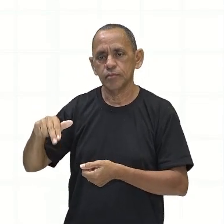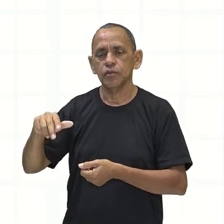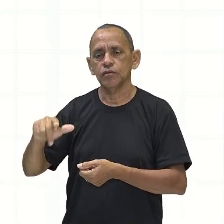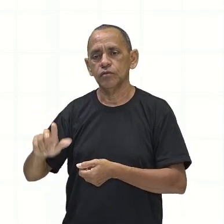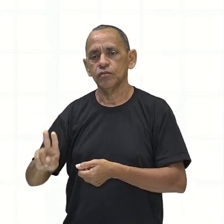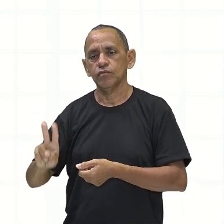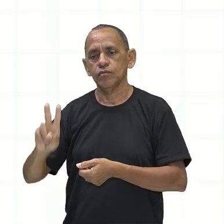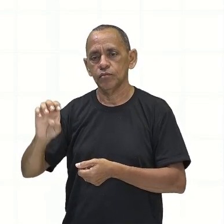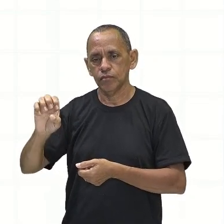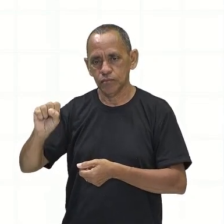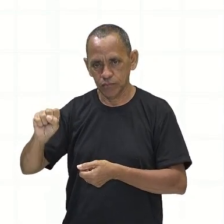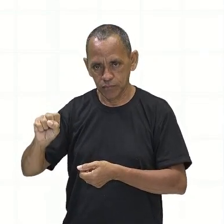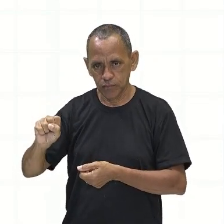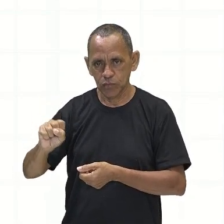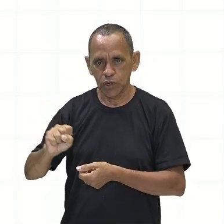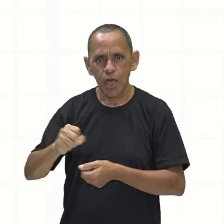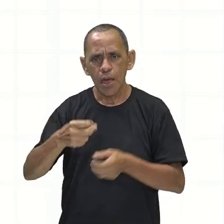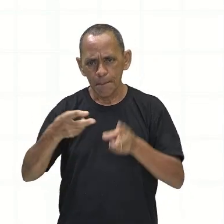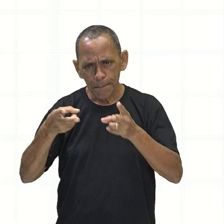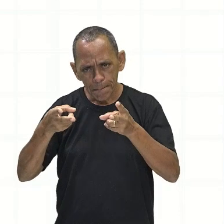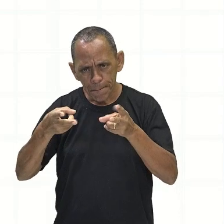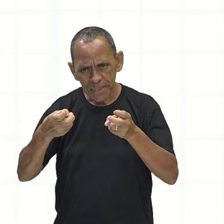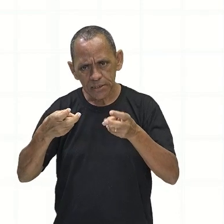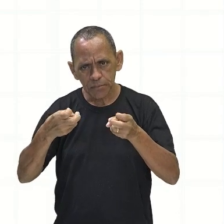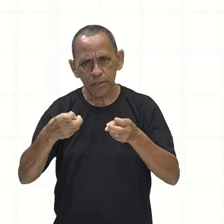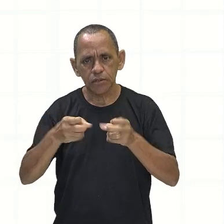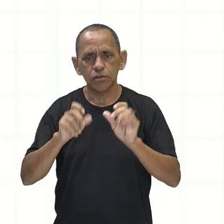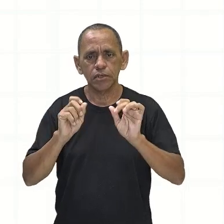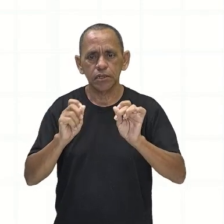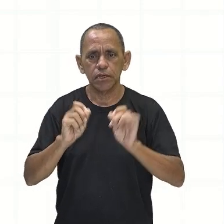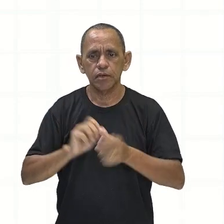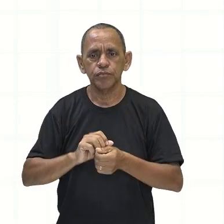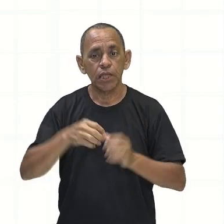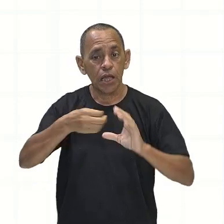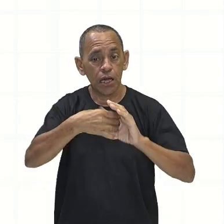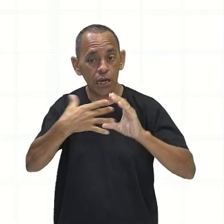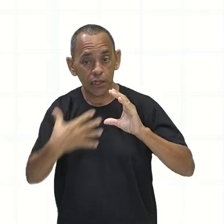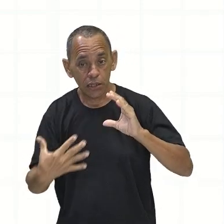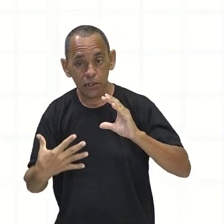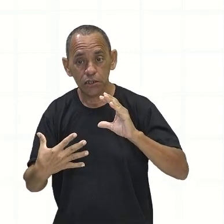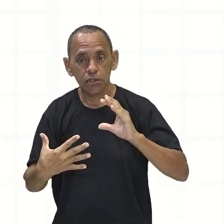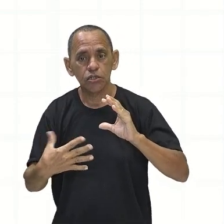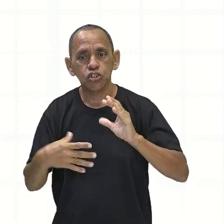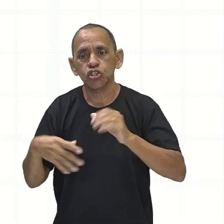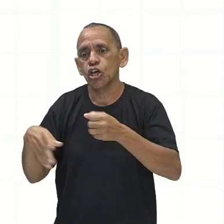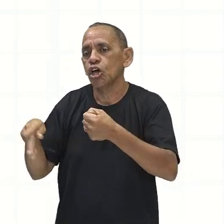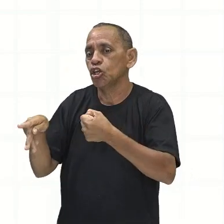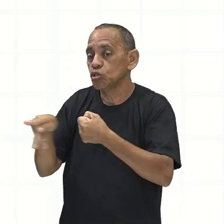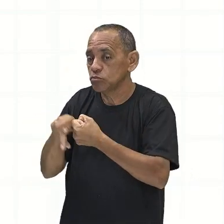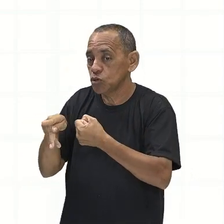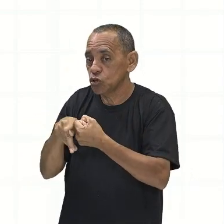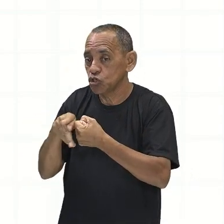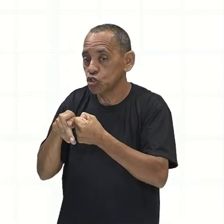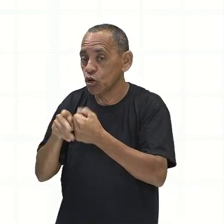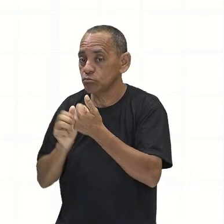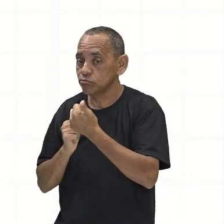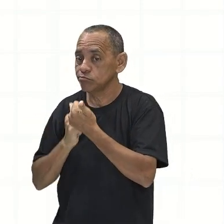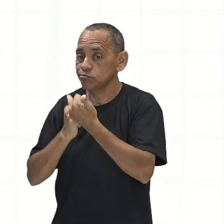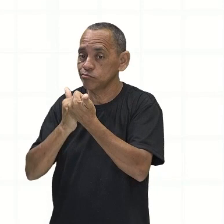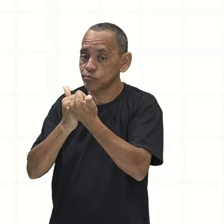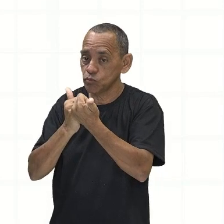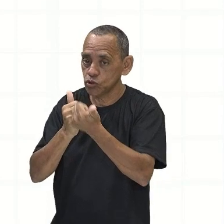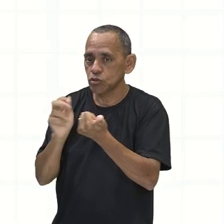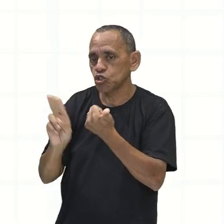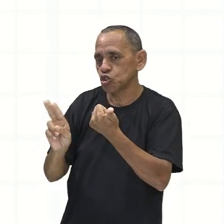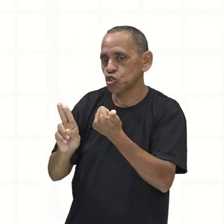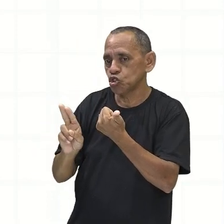só. Notaram aí, uma das características dos pronomes é esse. É substituir os nomes para tornar o